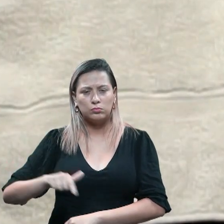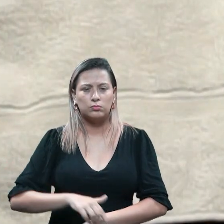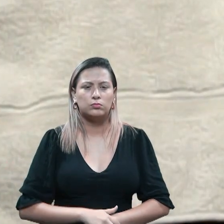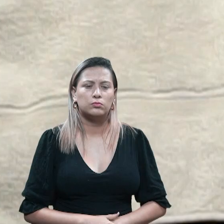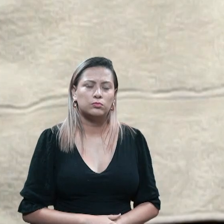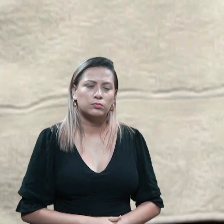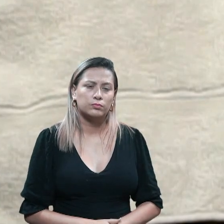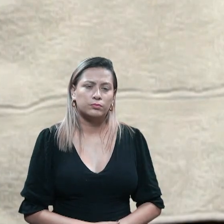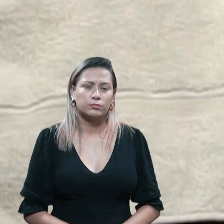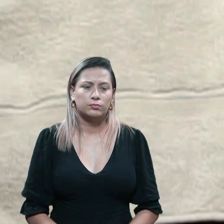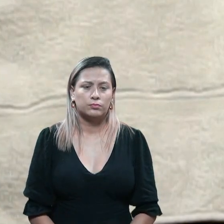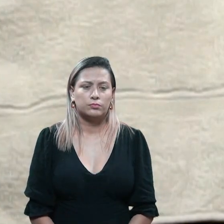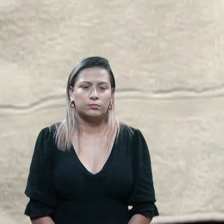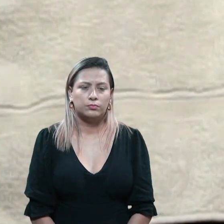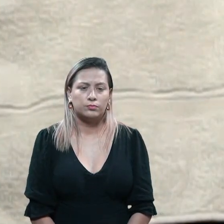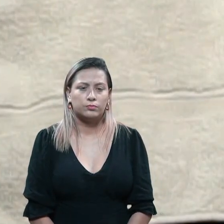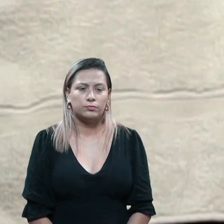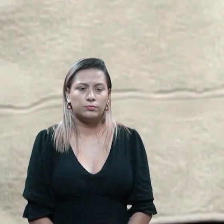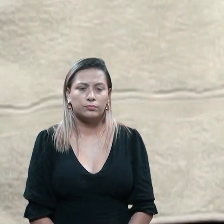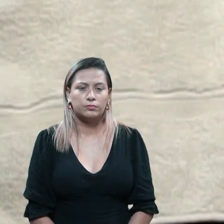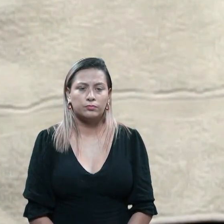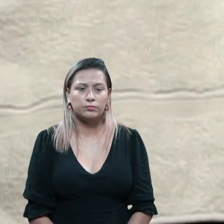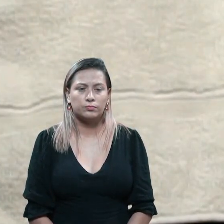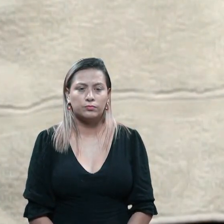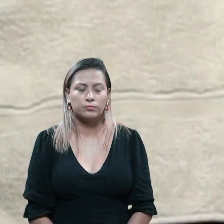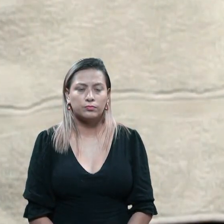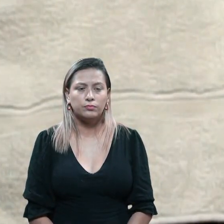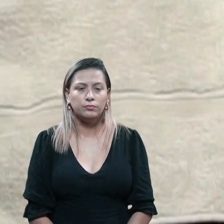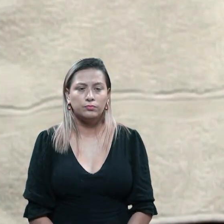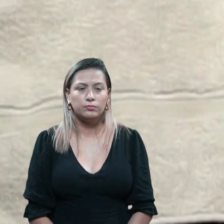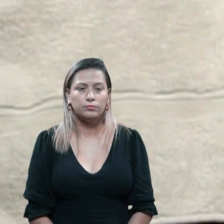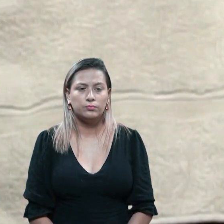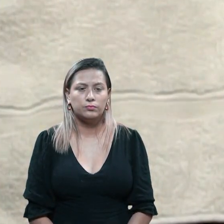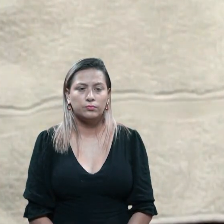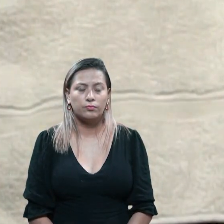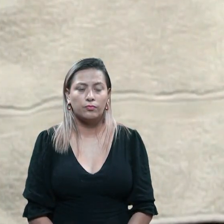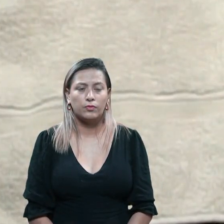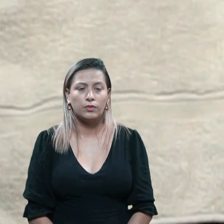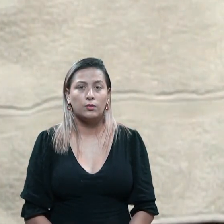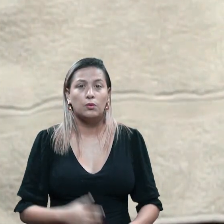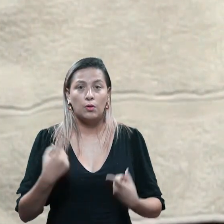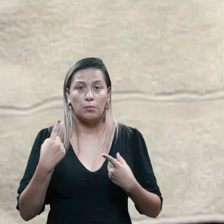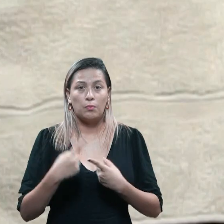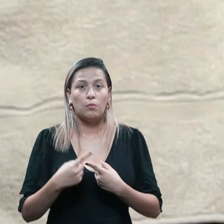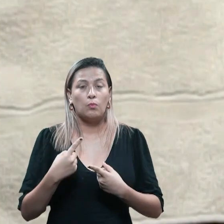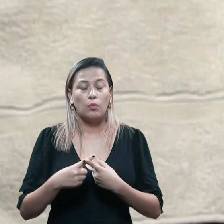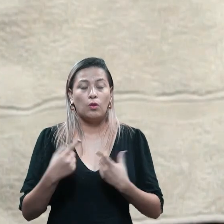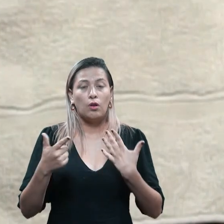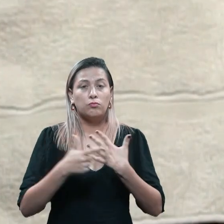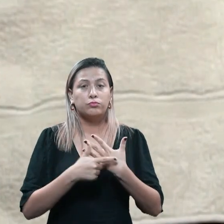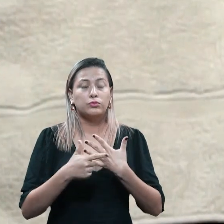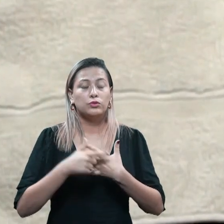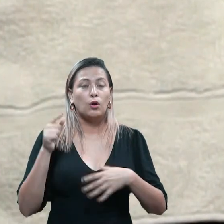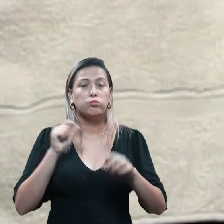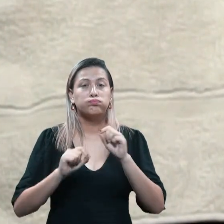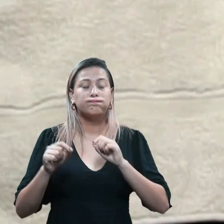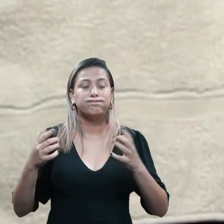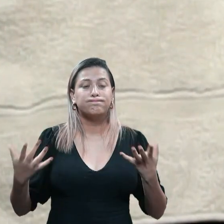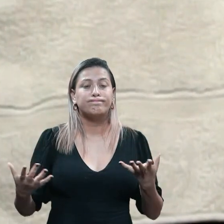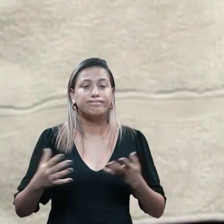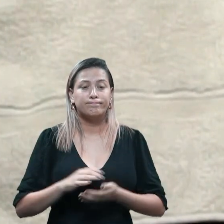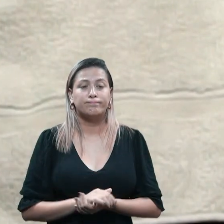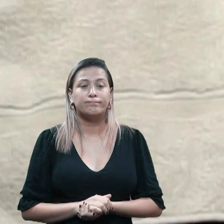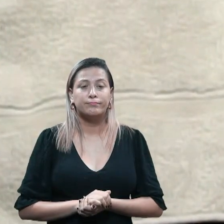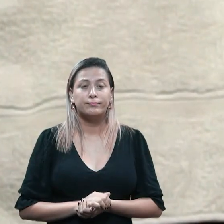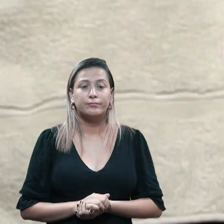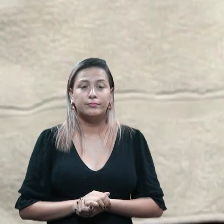desse bombeamento aqui é esvaziar o canal para que o líquido que vai sair daqui do rosto tenha para